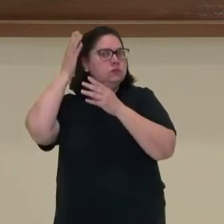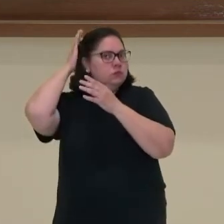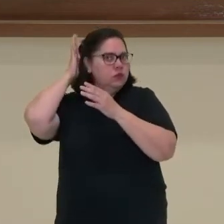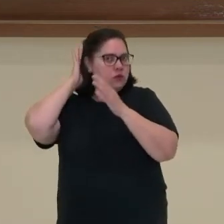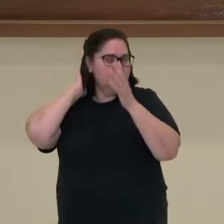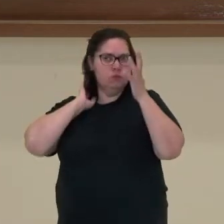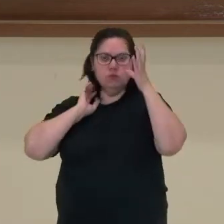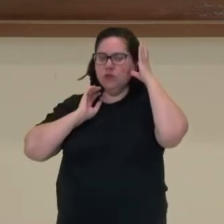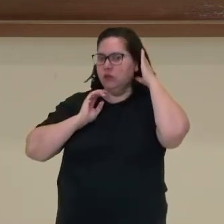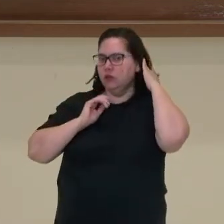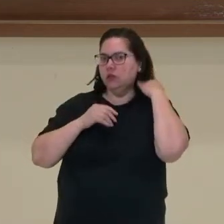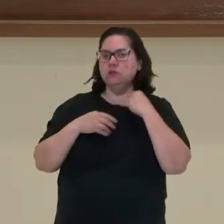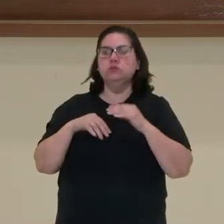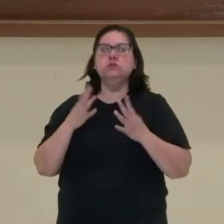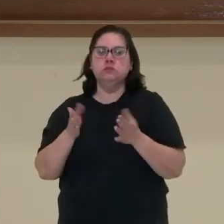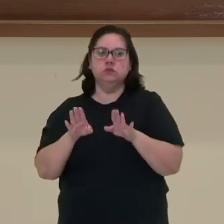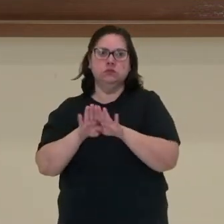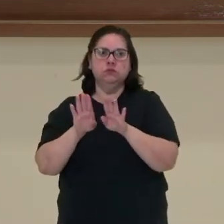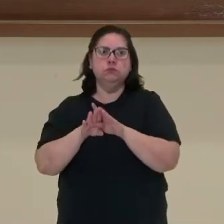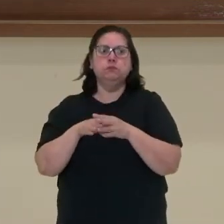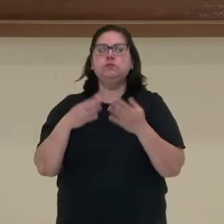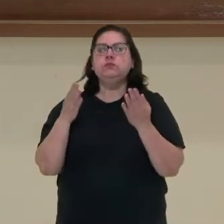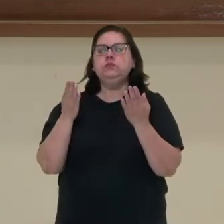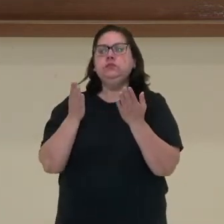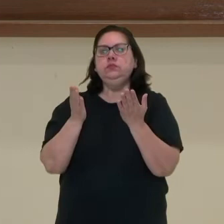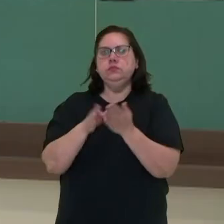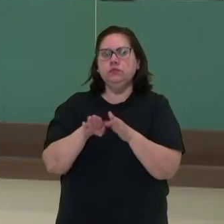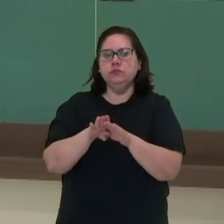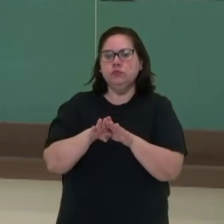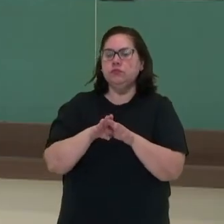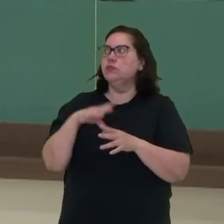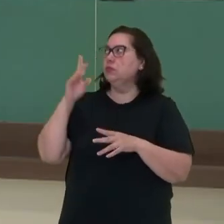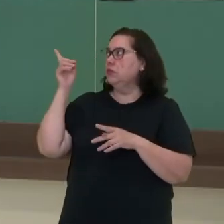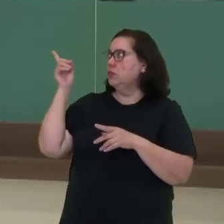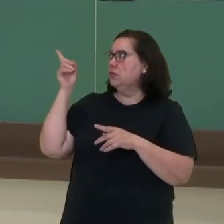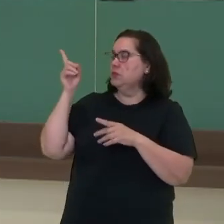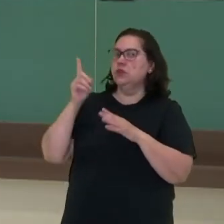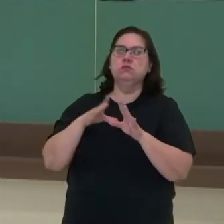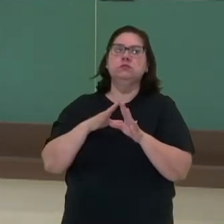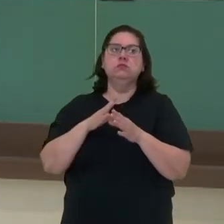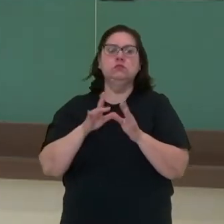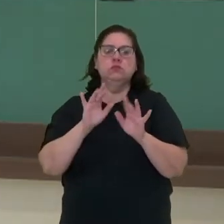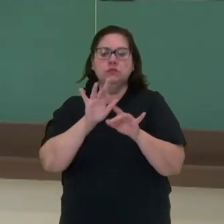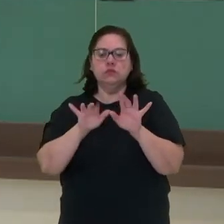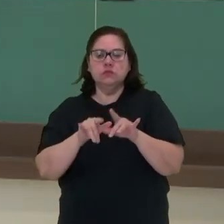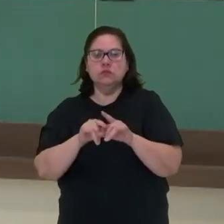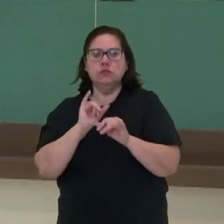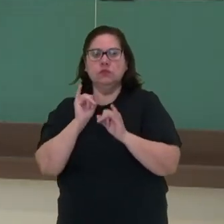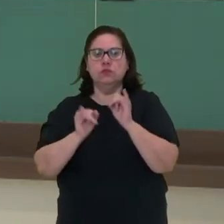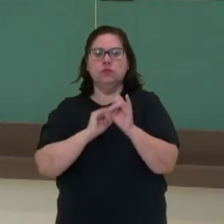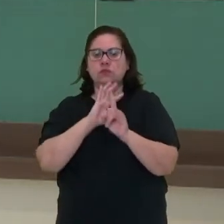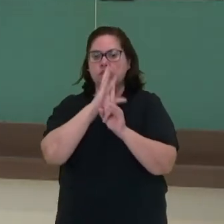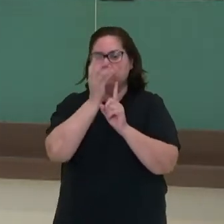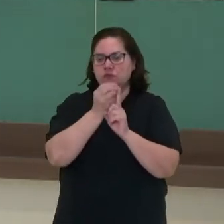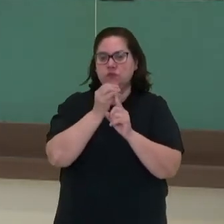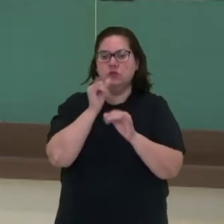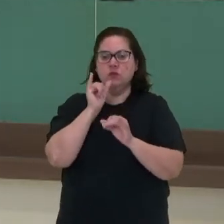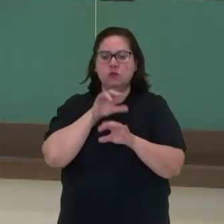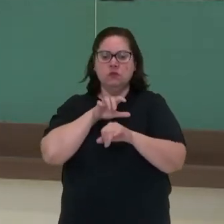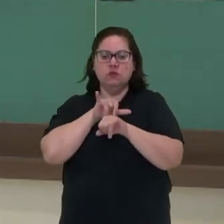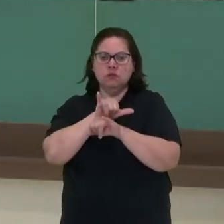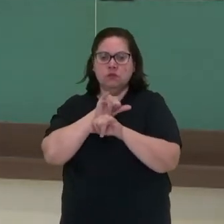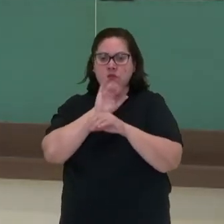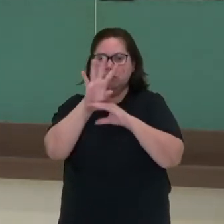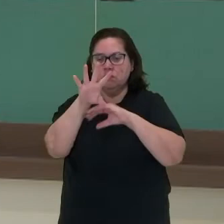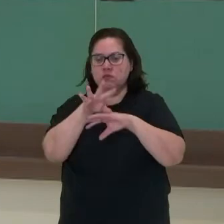repente já vira moda também. E nós temos atualmente, por meio das redes sociais, diversos artistas digitais ou digitais influencers